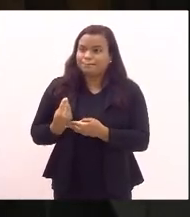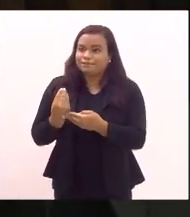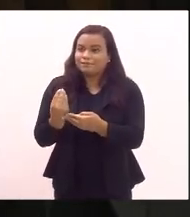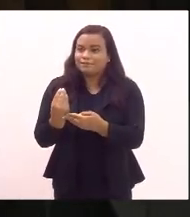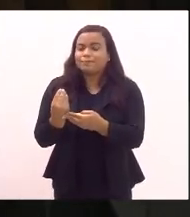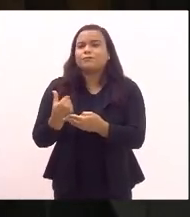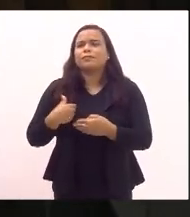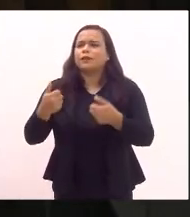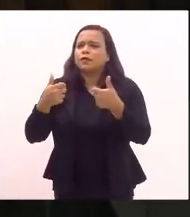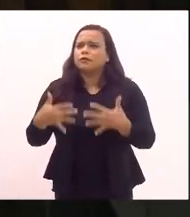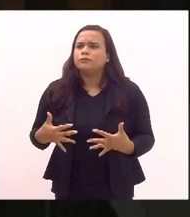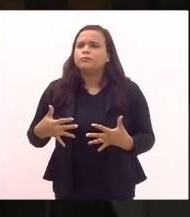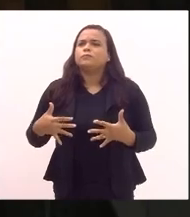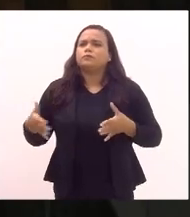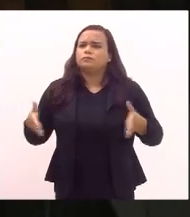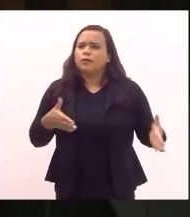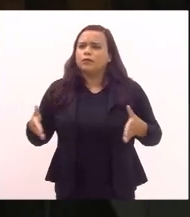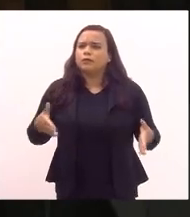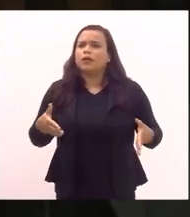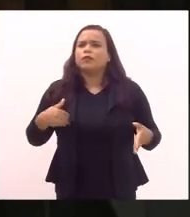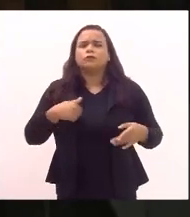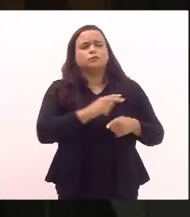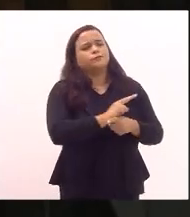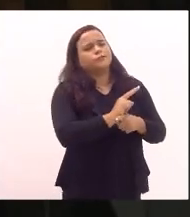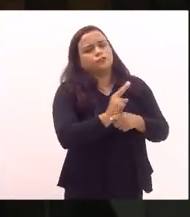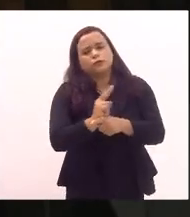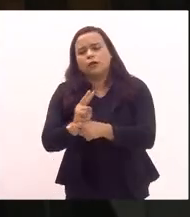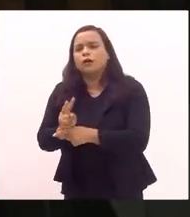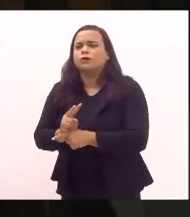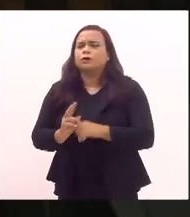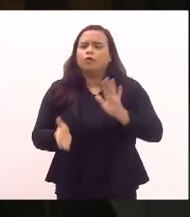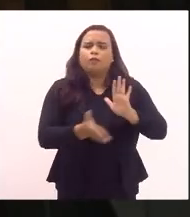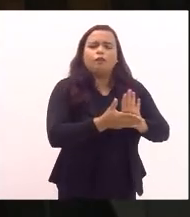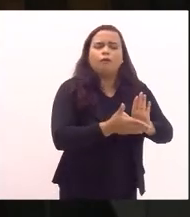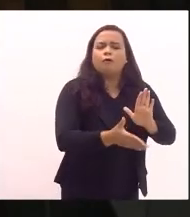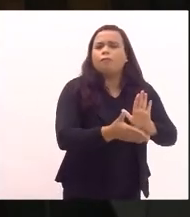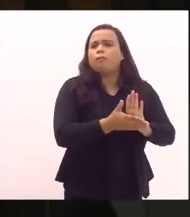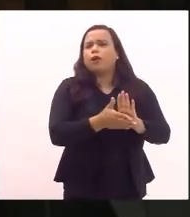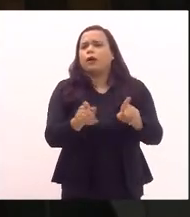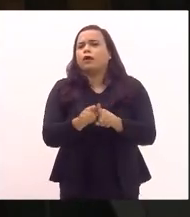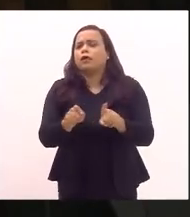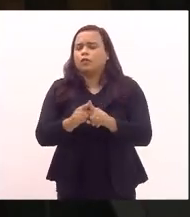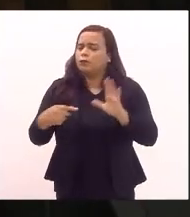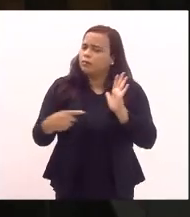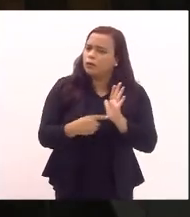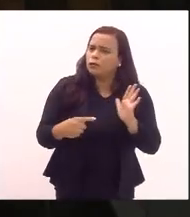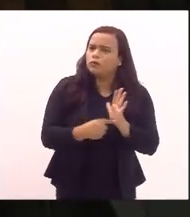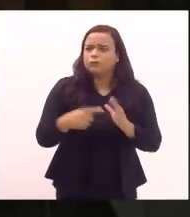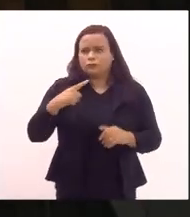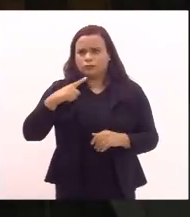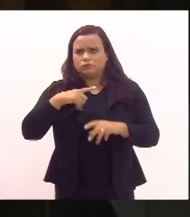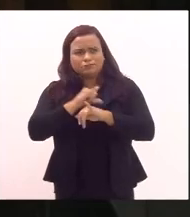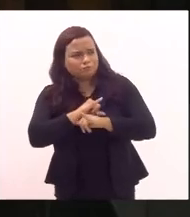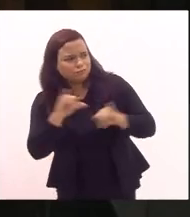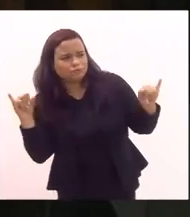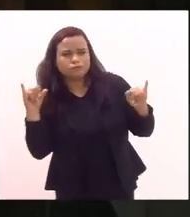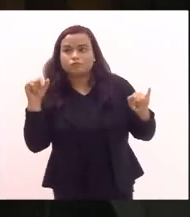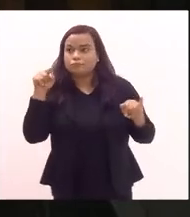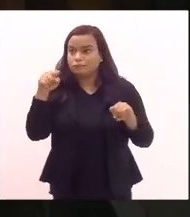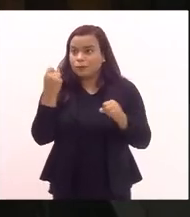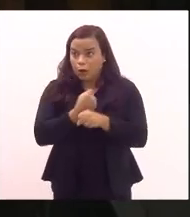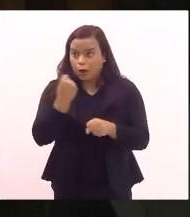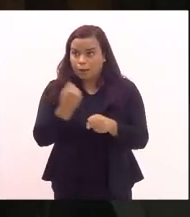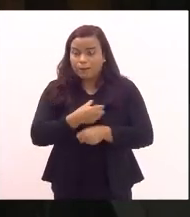pautar ei o nosso mandato fiscalizando cobrando e denunciado essas obras